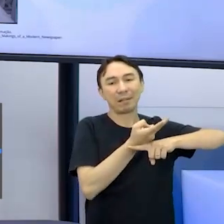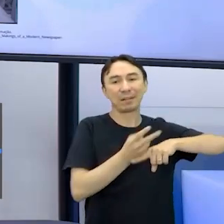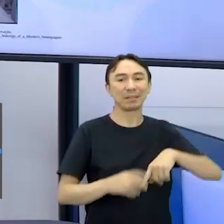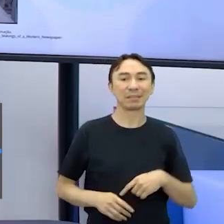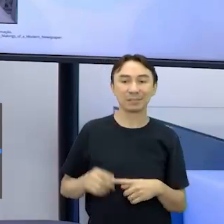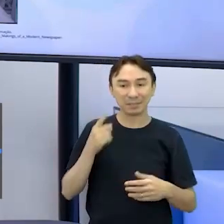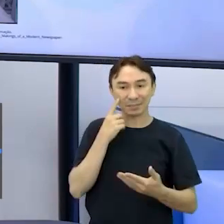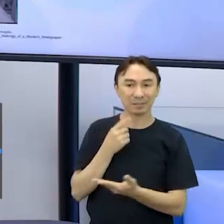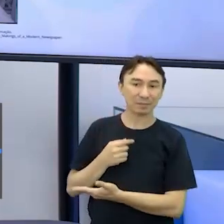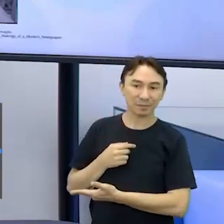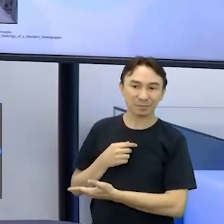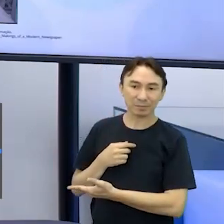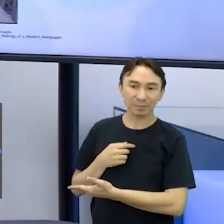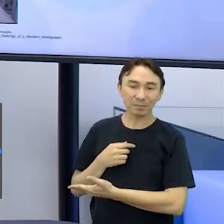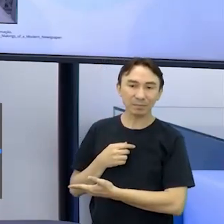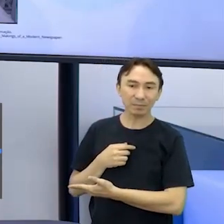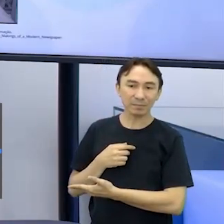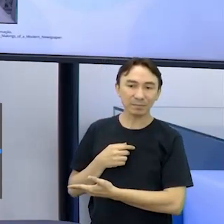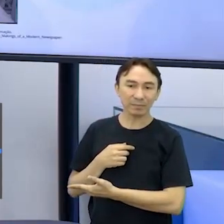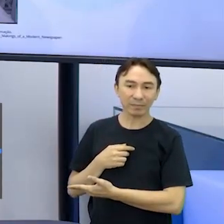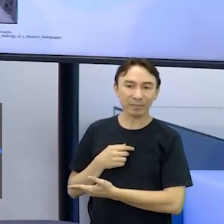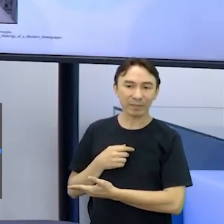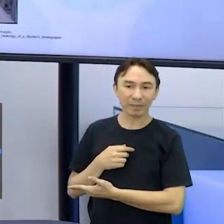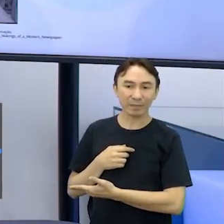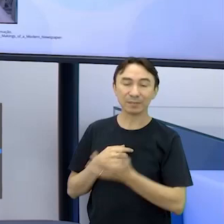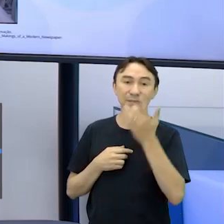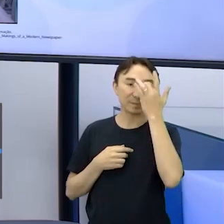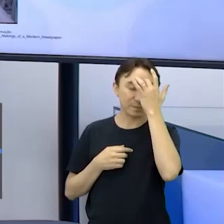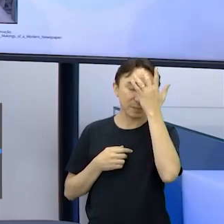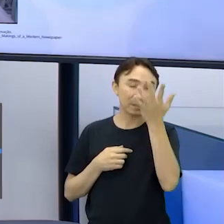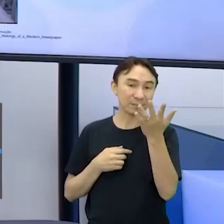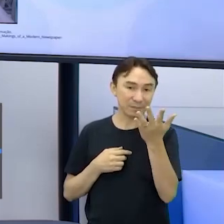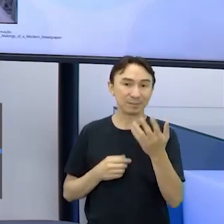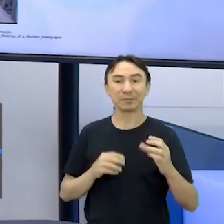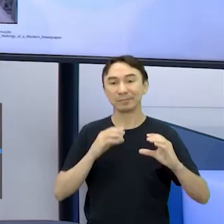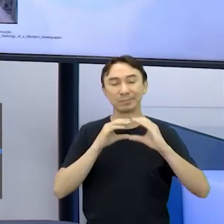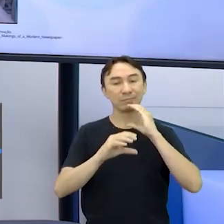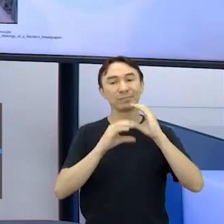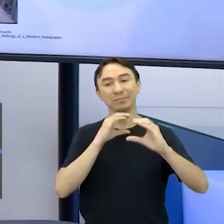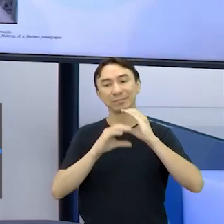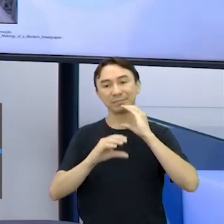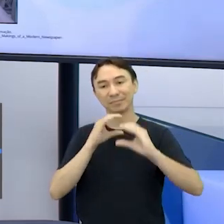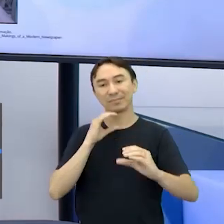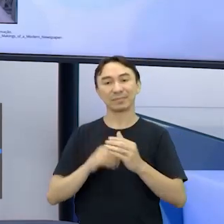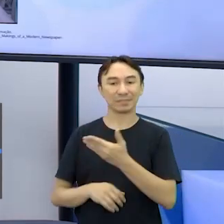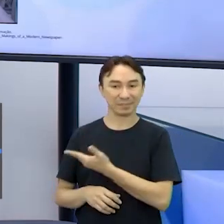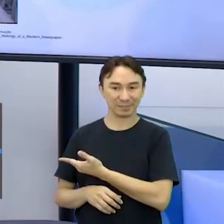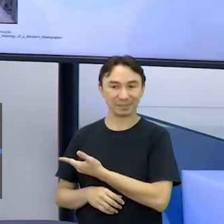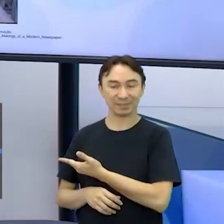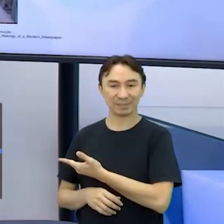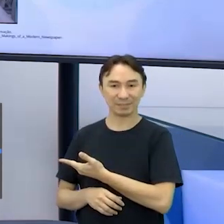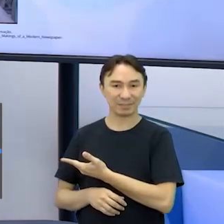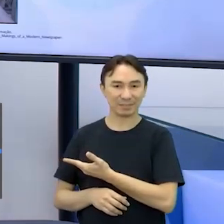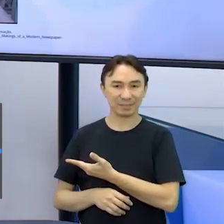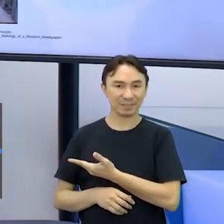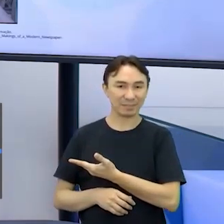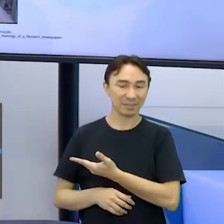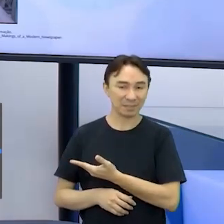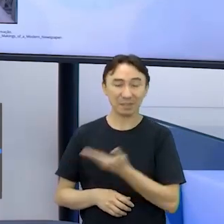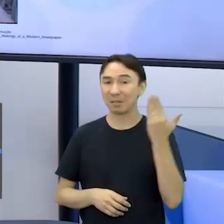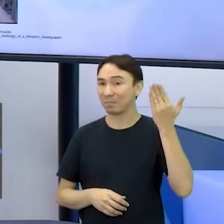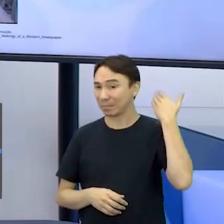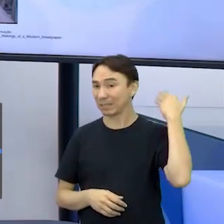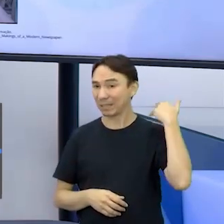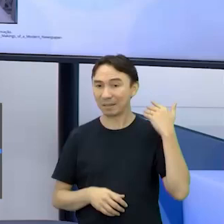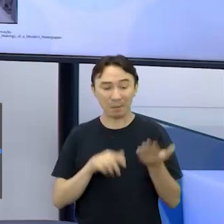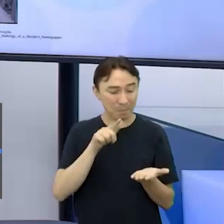só, o fato de ter uma mesa enorme facilita a comunicação. E quantos papéis tem aqui, né? Muito papel, porque é a época, né? Estamos falando